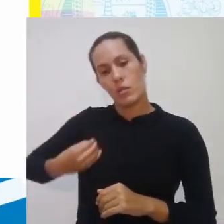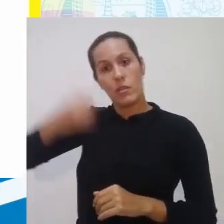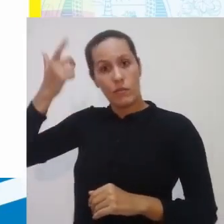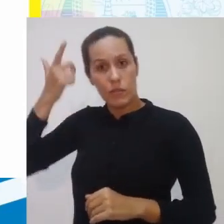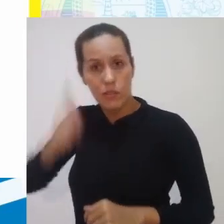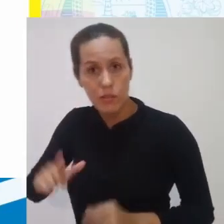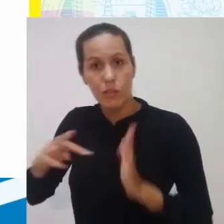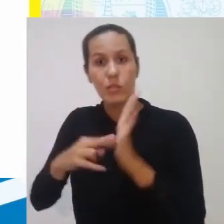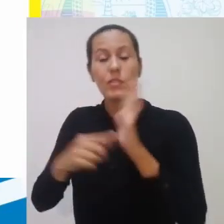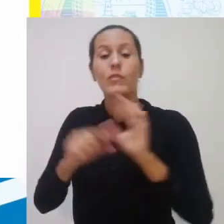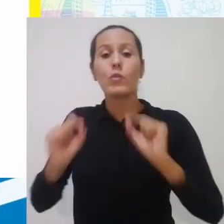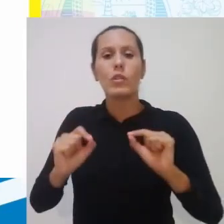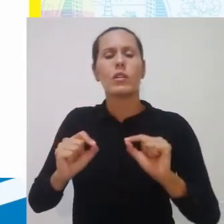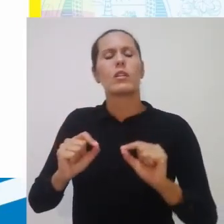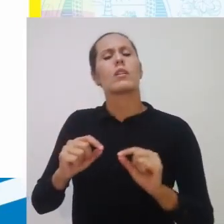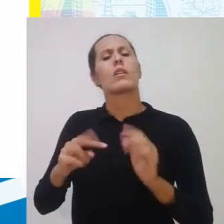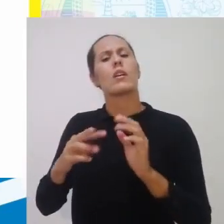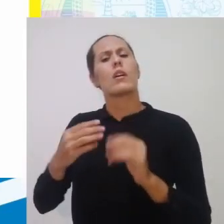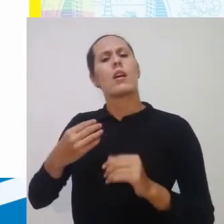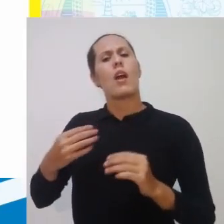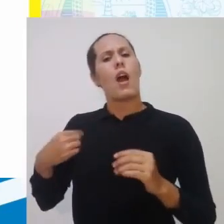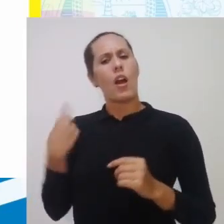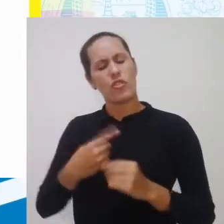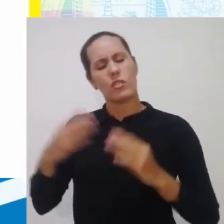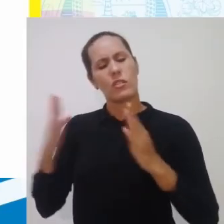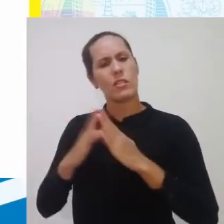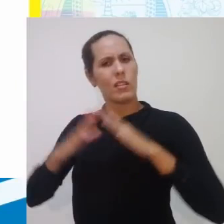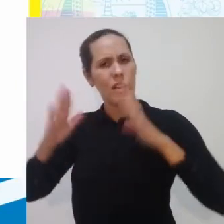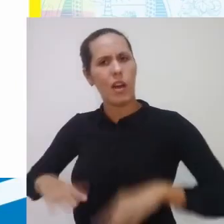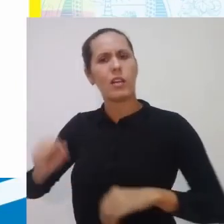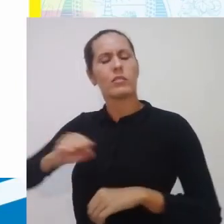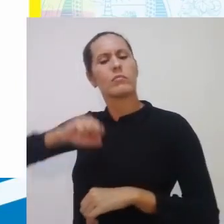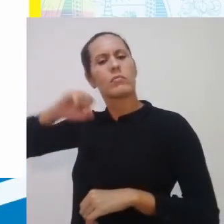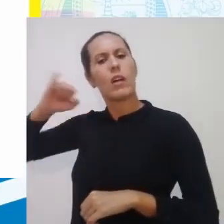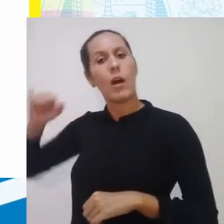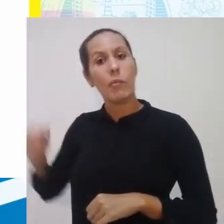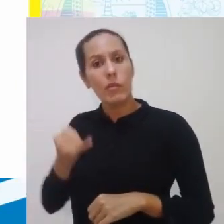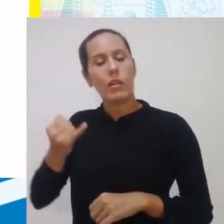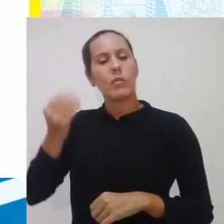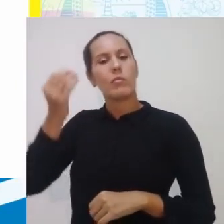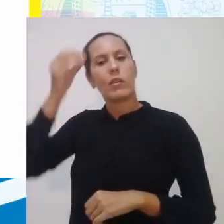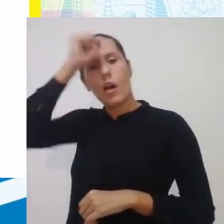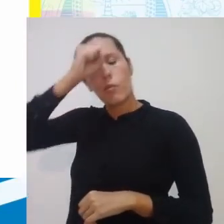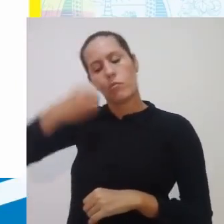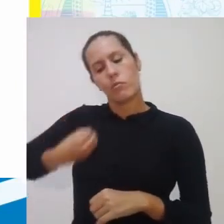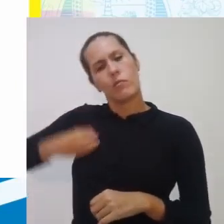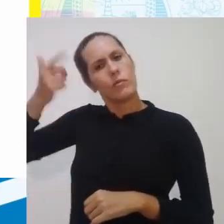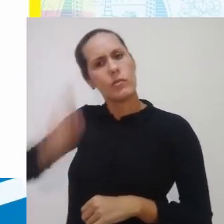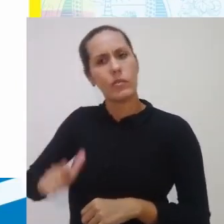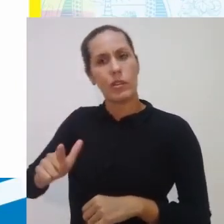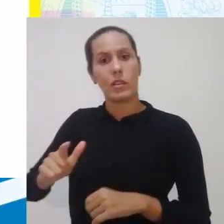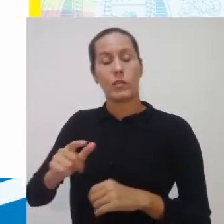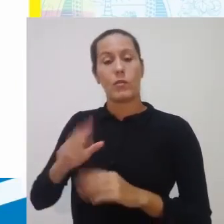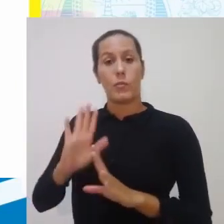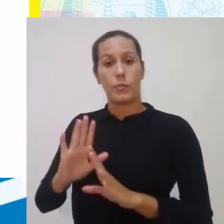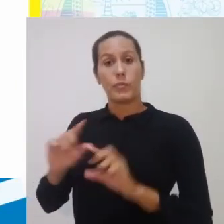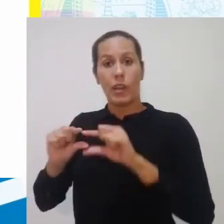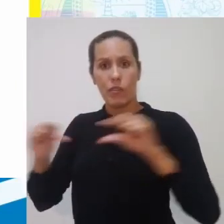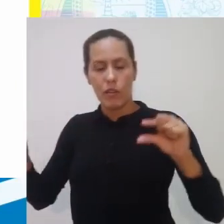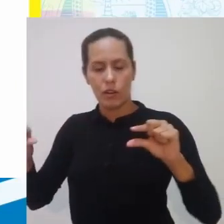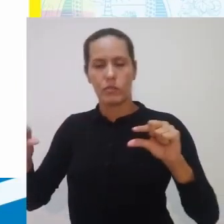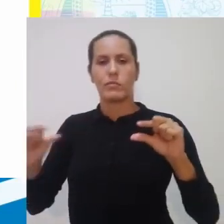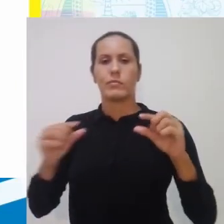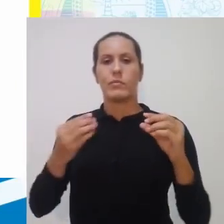eu usei que ficar em casa pode ser o momento de reaprender a conviver. Mantive uma parte da frase